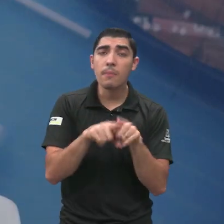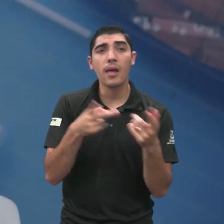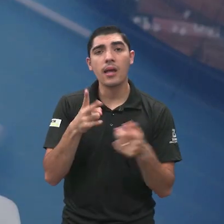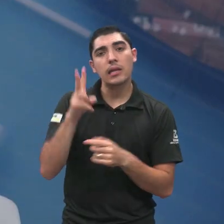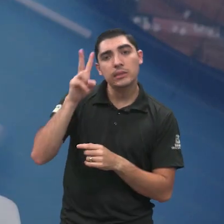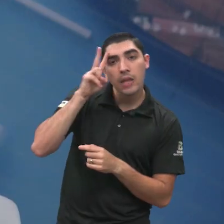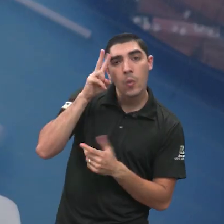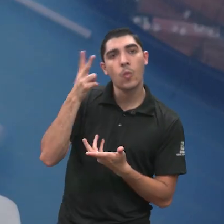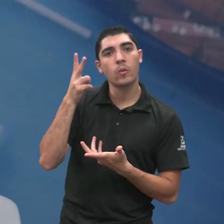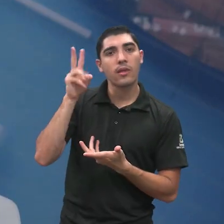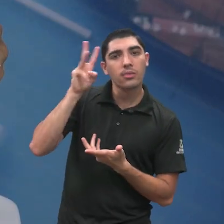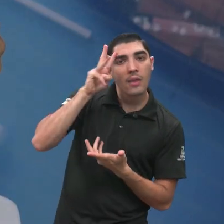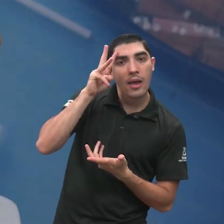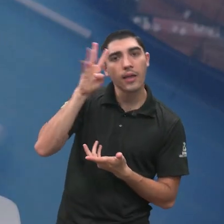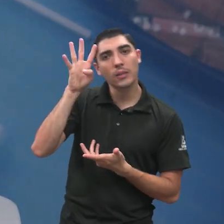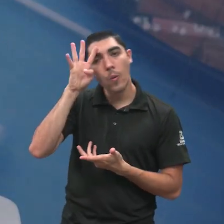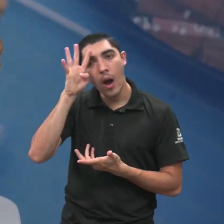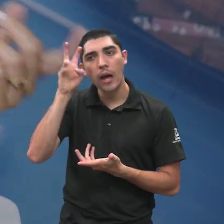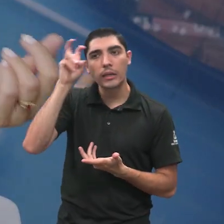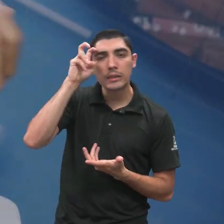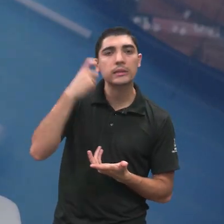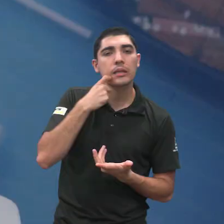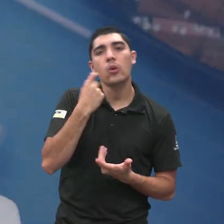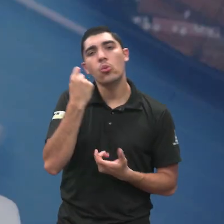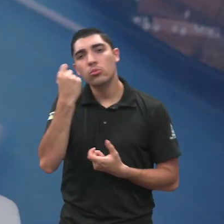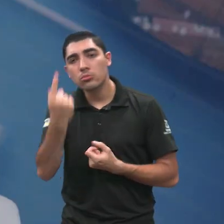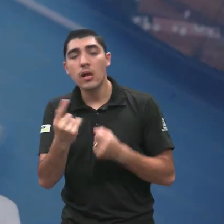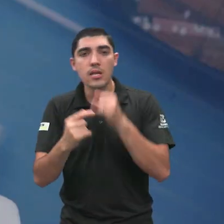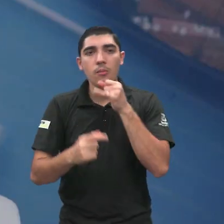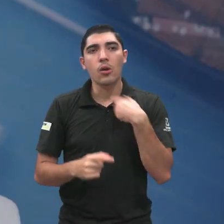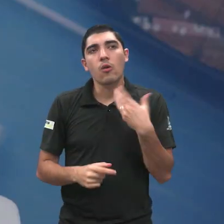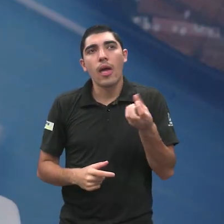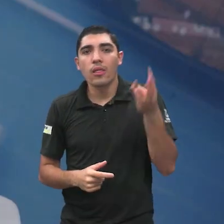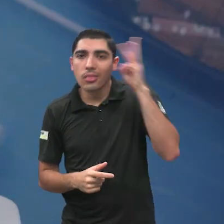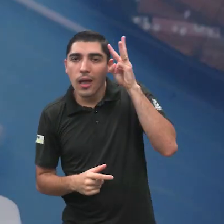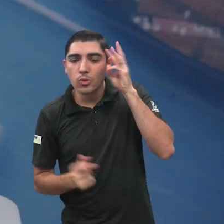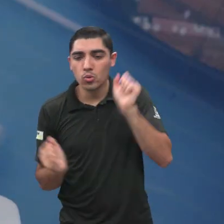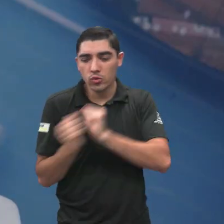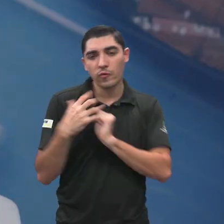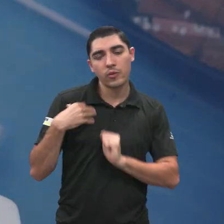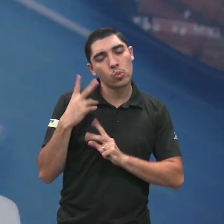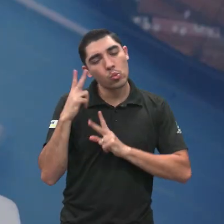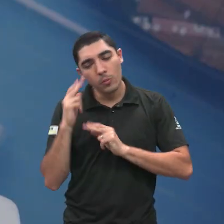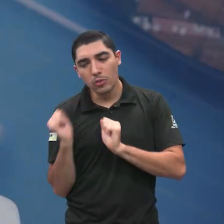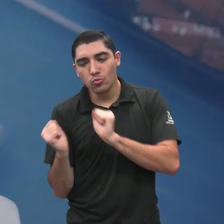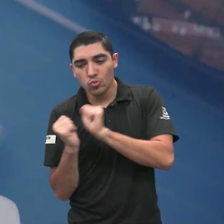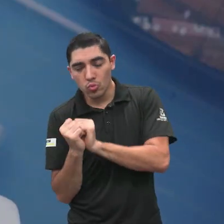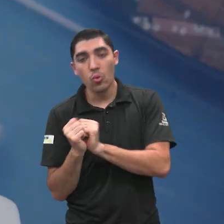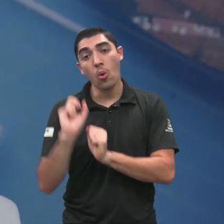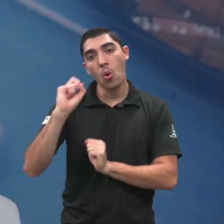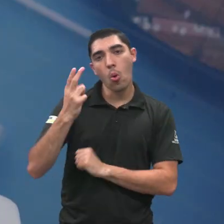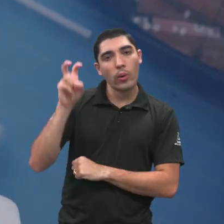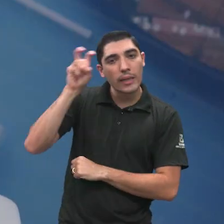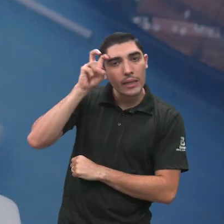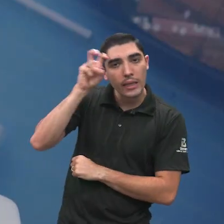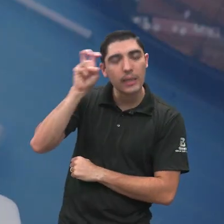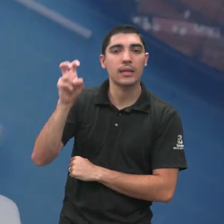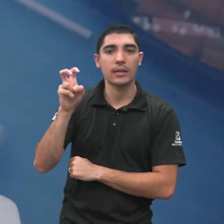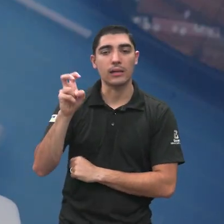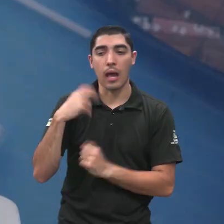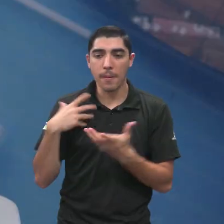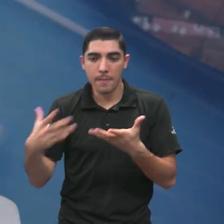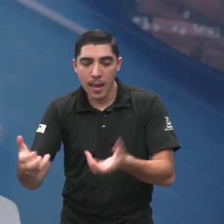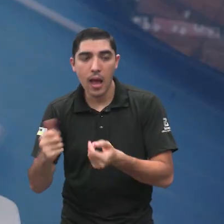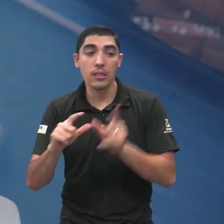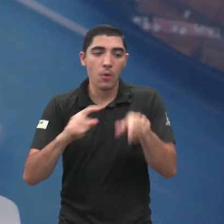durante a semana. Por exemplo, quero numa terça, quero dormir com meu filho, quero numa quinta, e aí eu pego, fico, mas eu devolvo